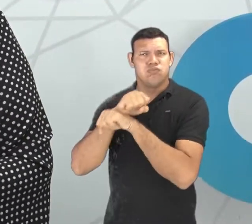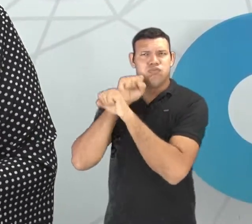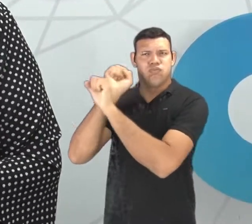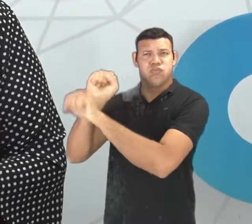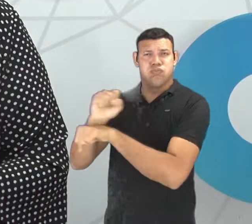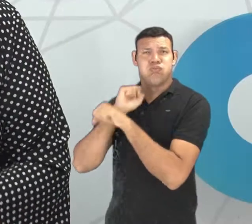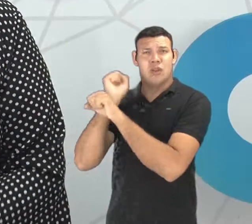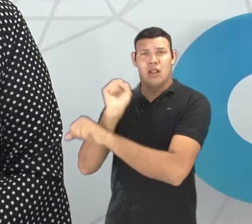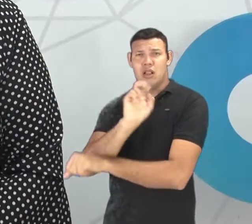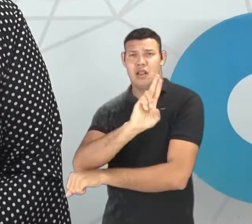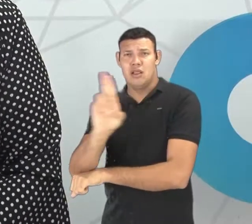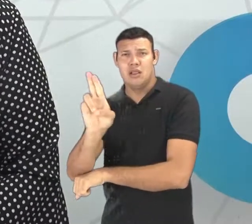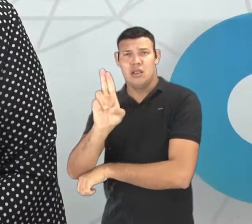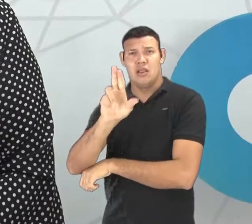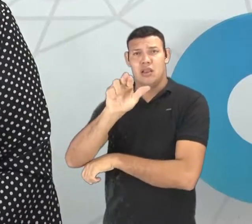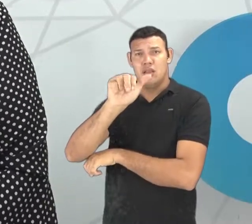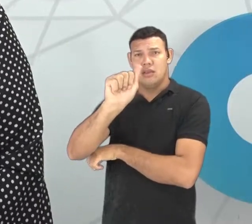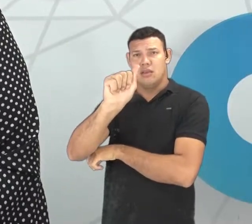Anastácia, que era uma linda